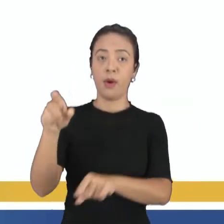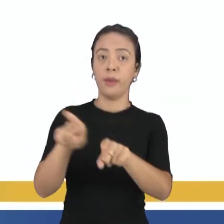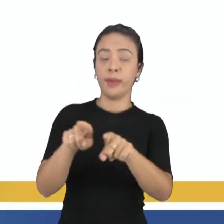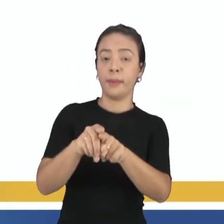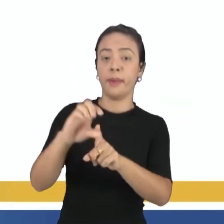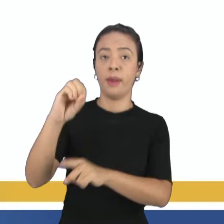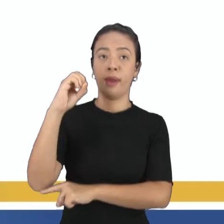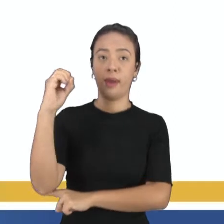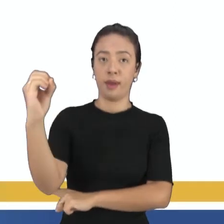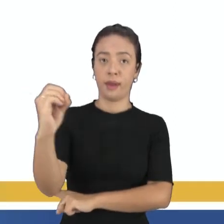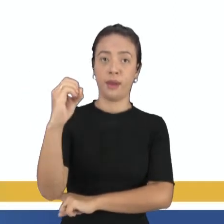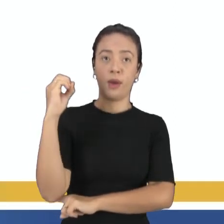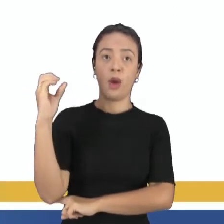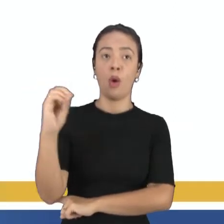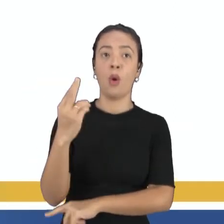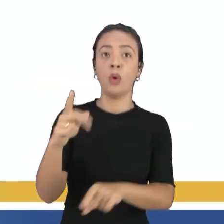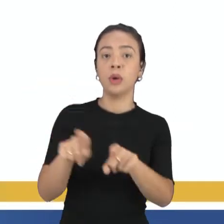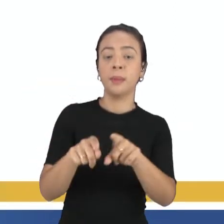vamos pensar.